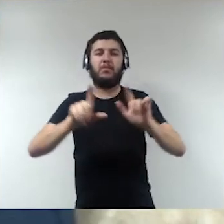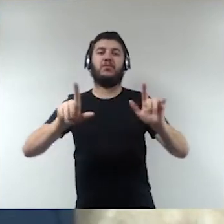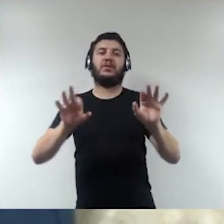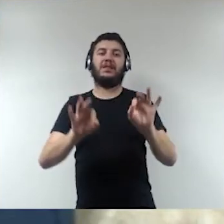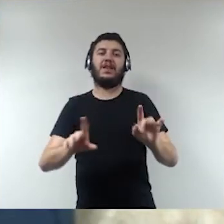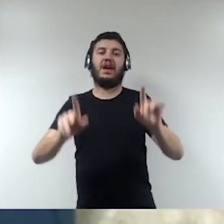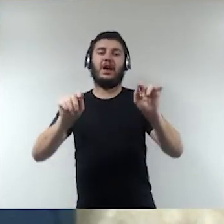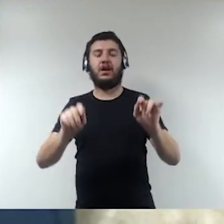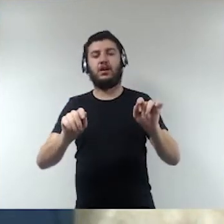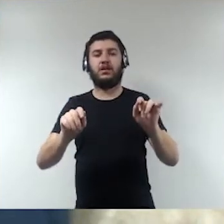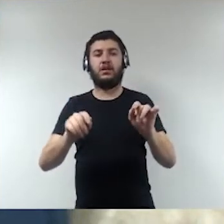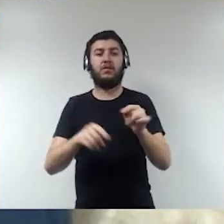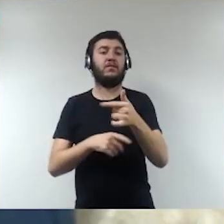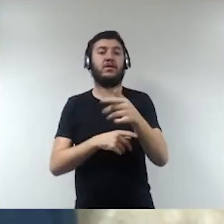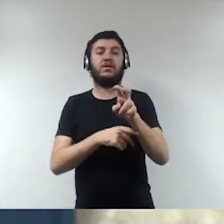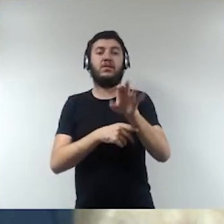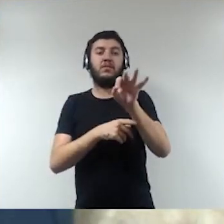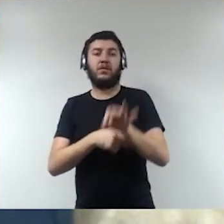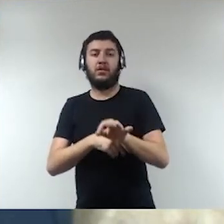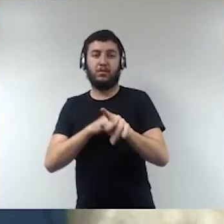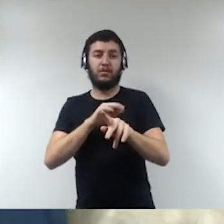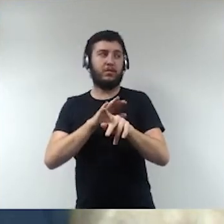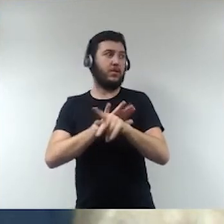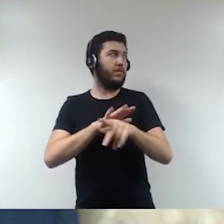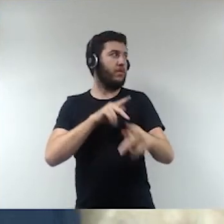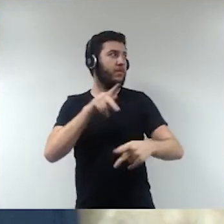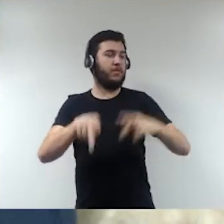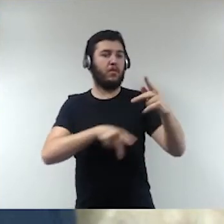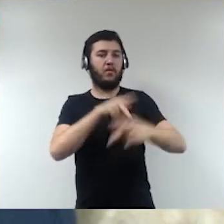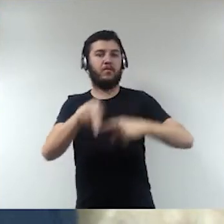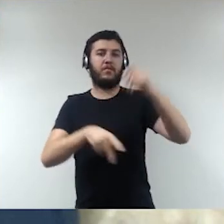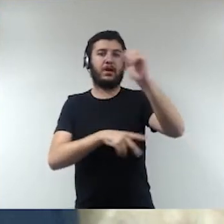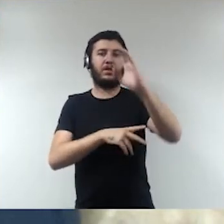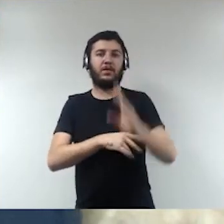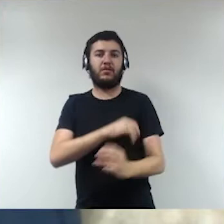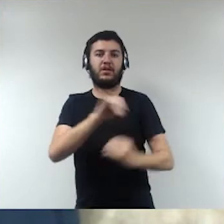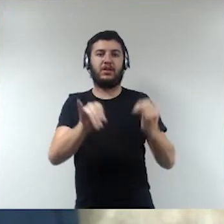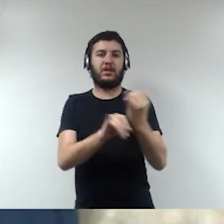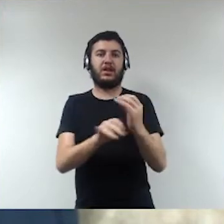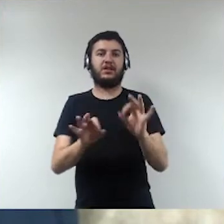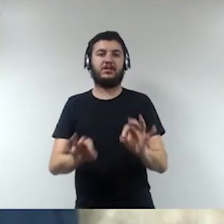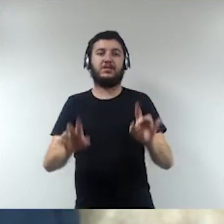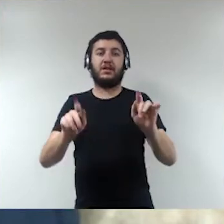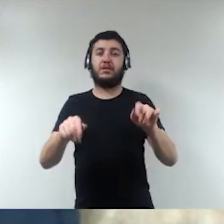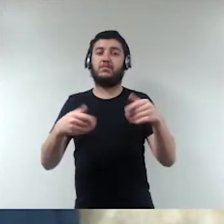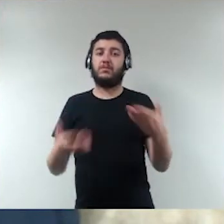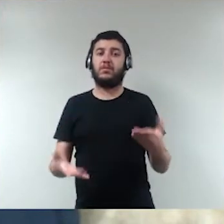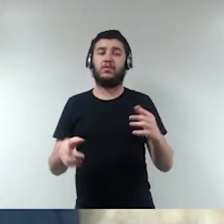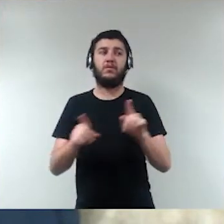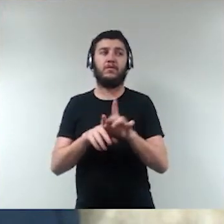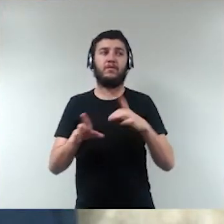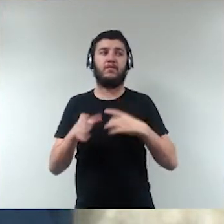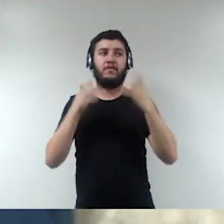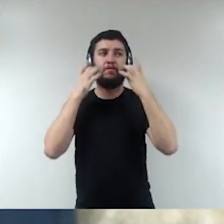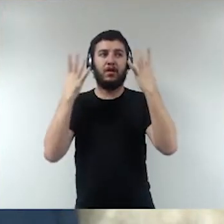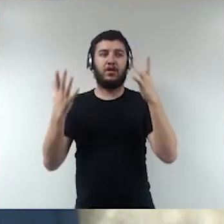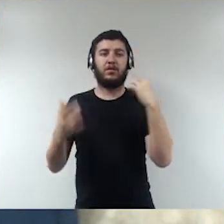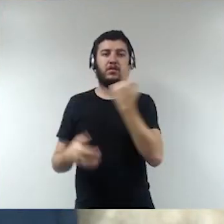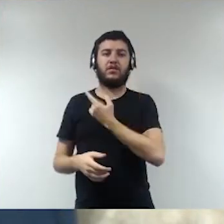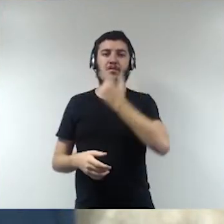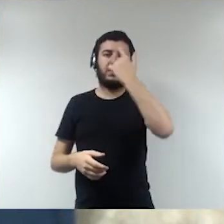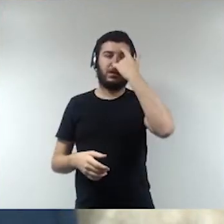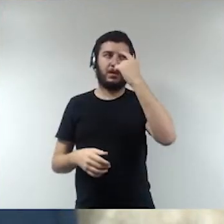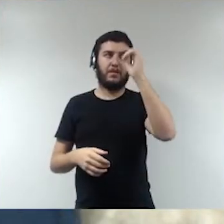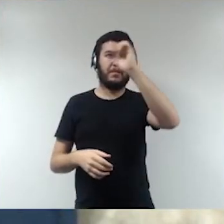pode medir os outros pela nossa régua, porque é fácil para a gente ter esse acesso. A gente não pode achar que é para todo